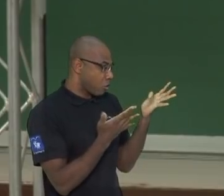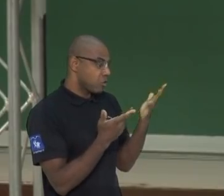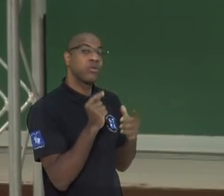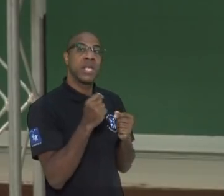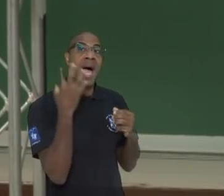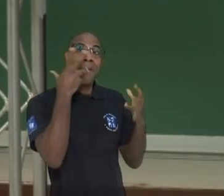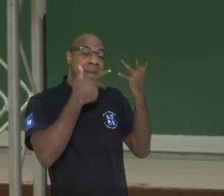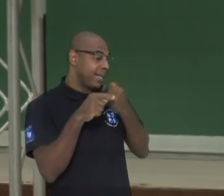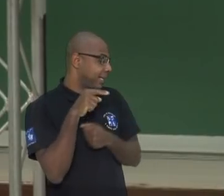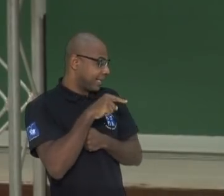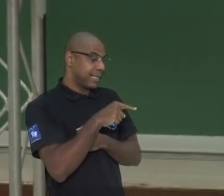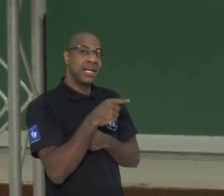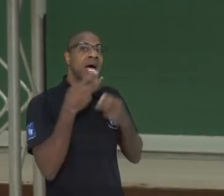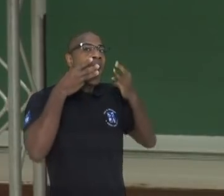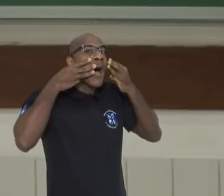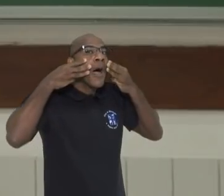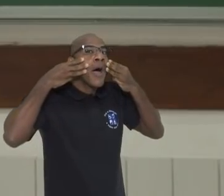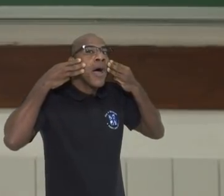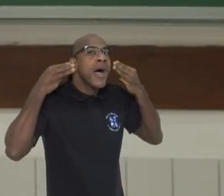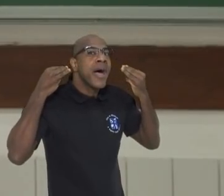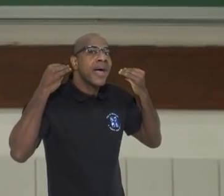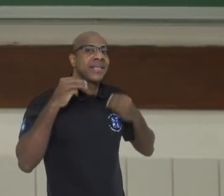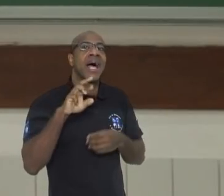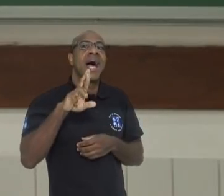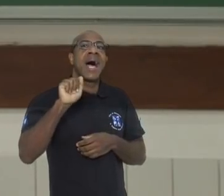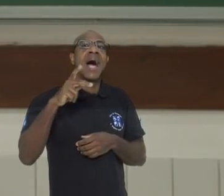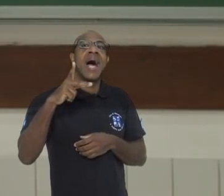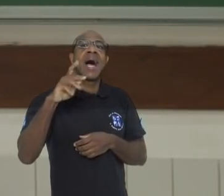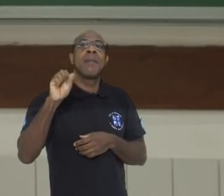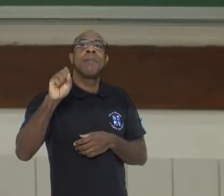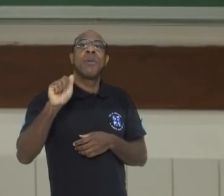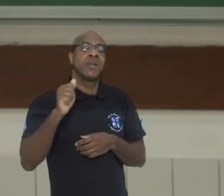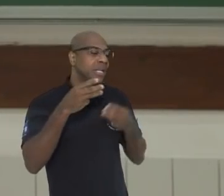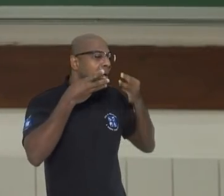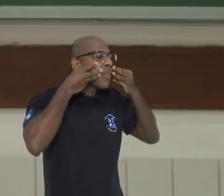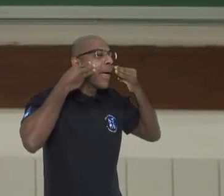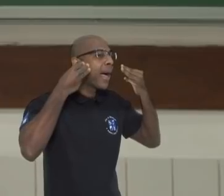da raposa. Então, ele tem essas características.